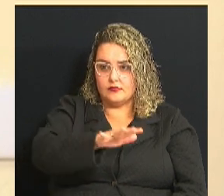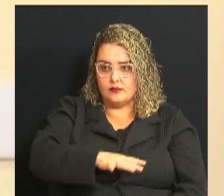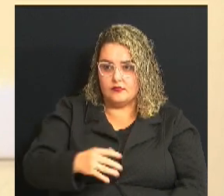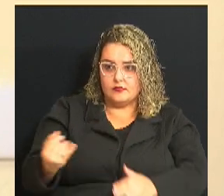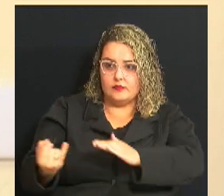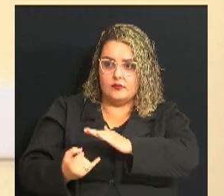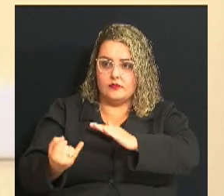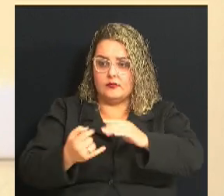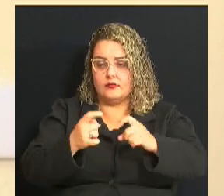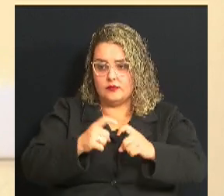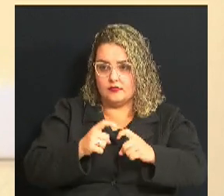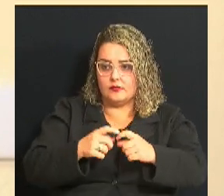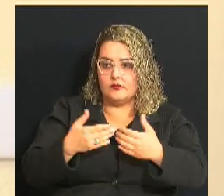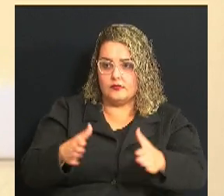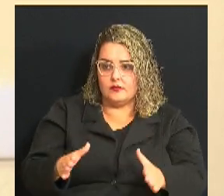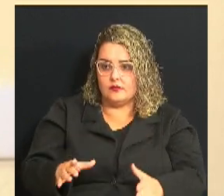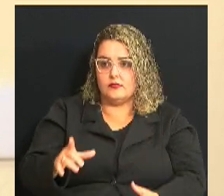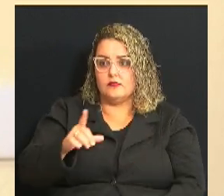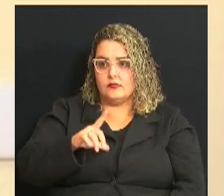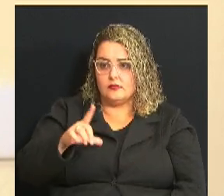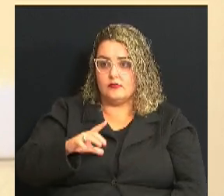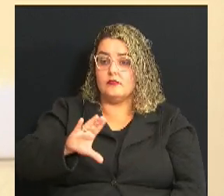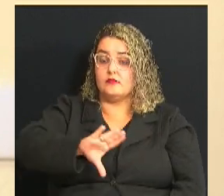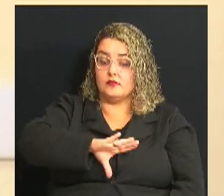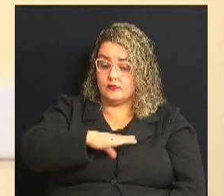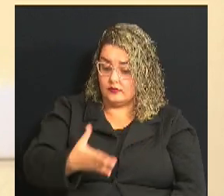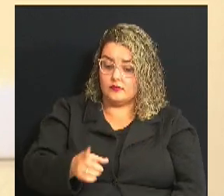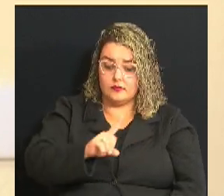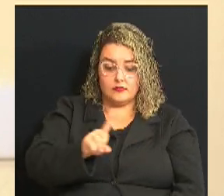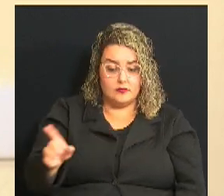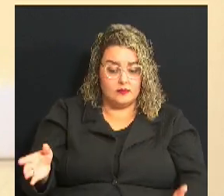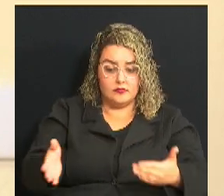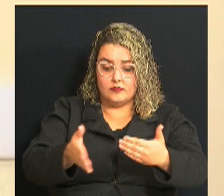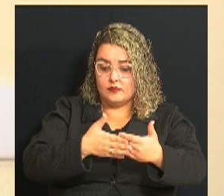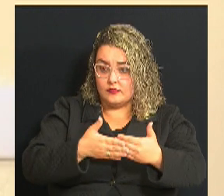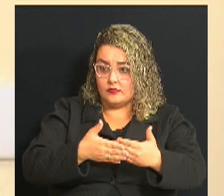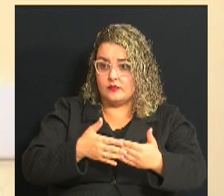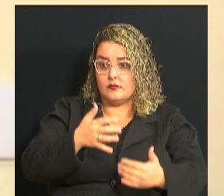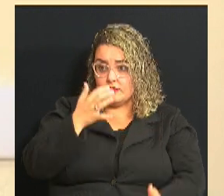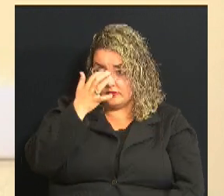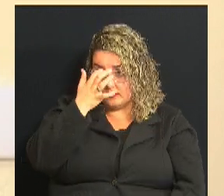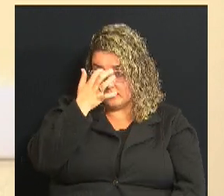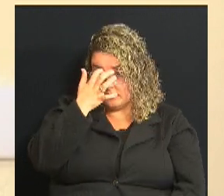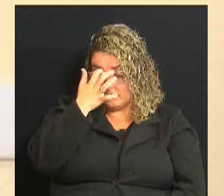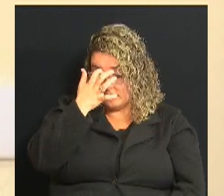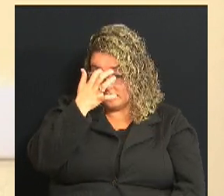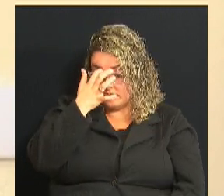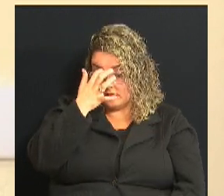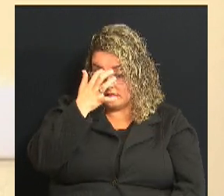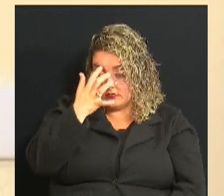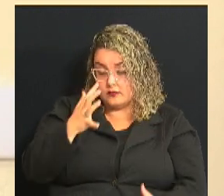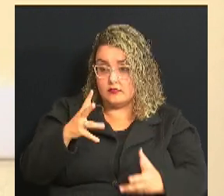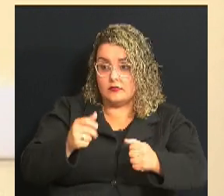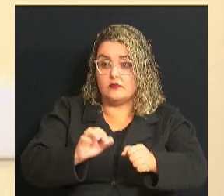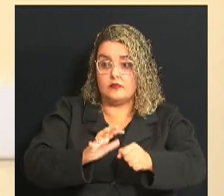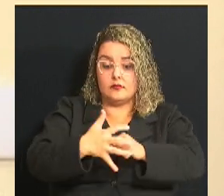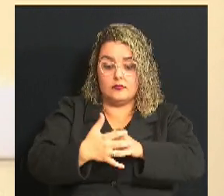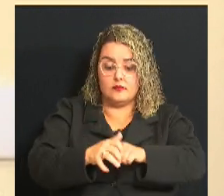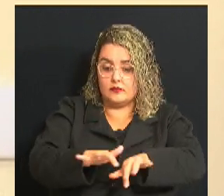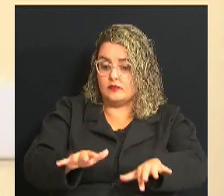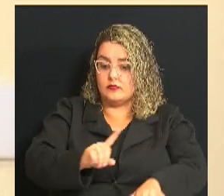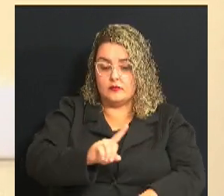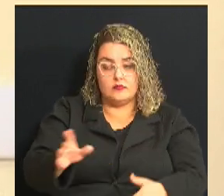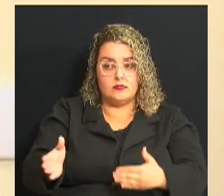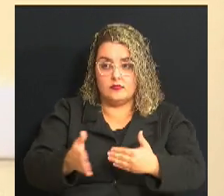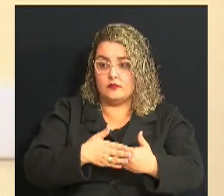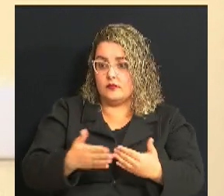médicas abertas, a gente teve a ousadia de não fechar, e durante toda a pandemia não fechamos um dia sequer, os